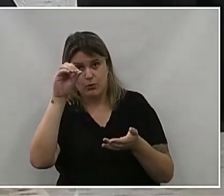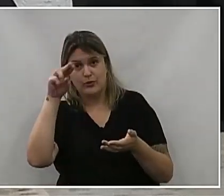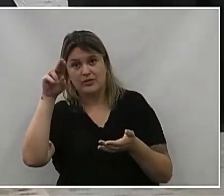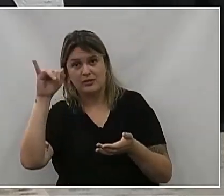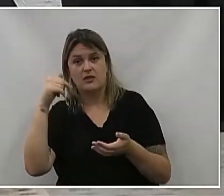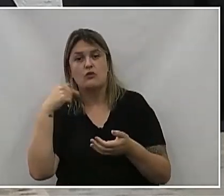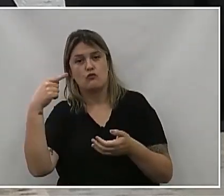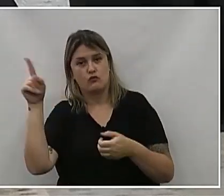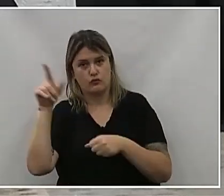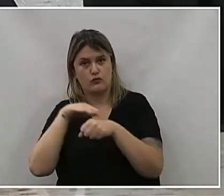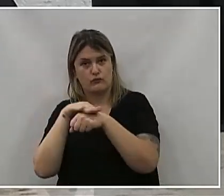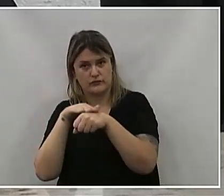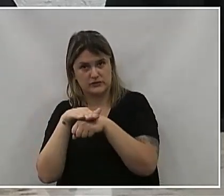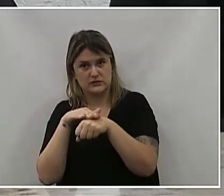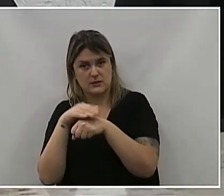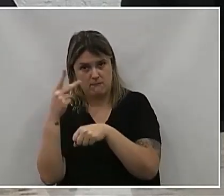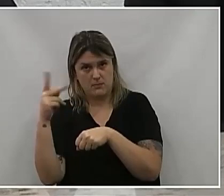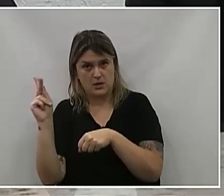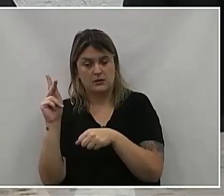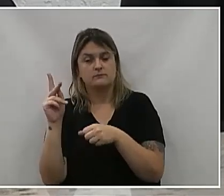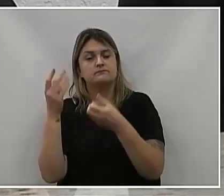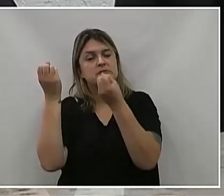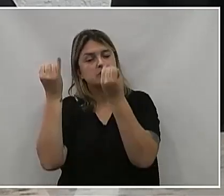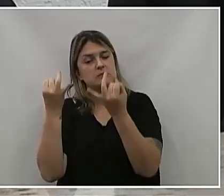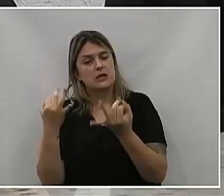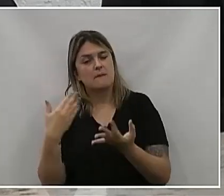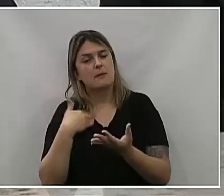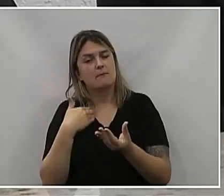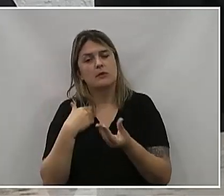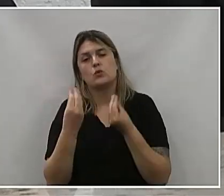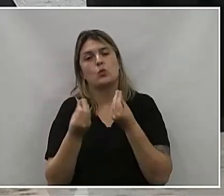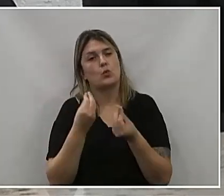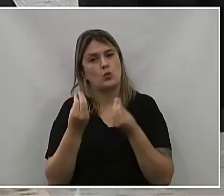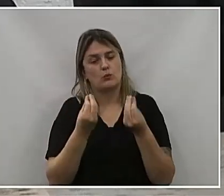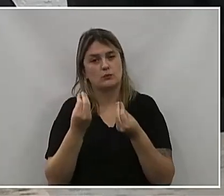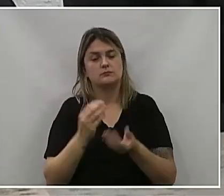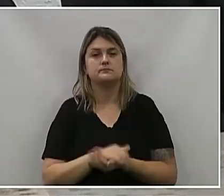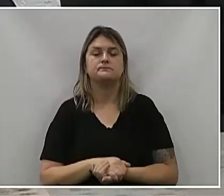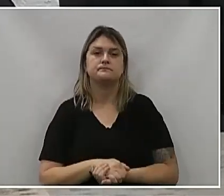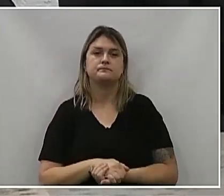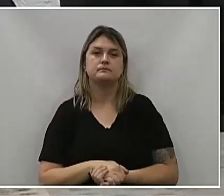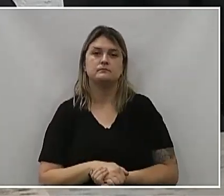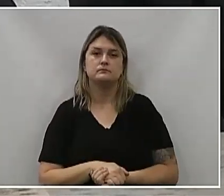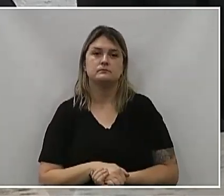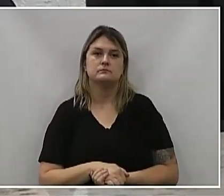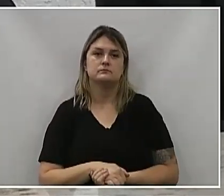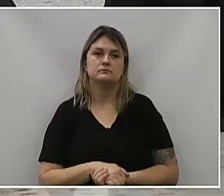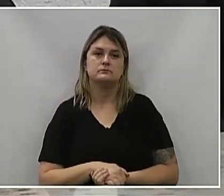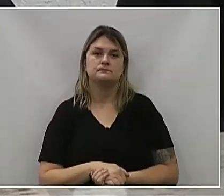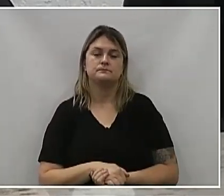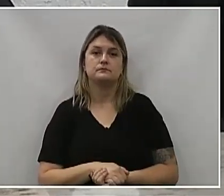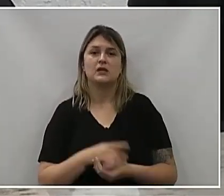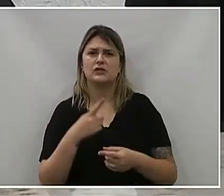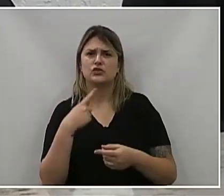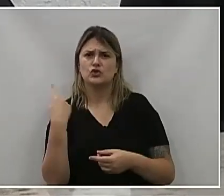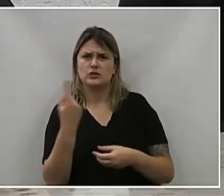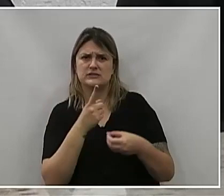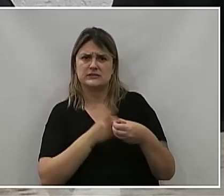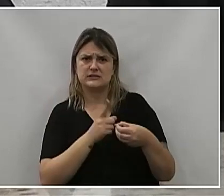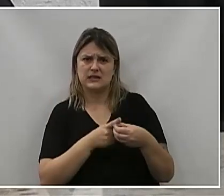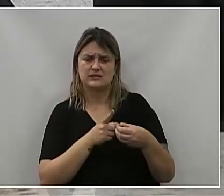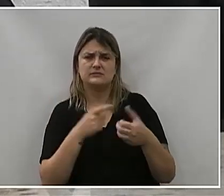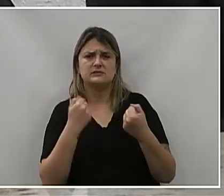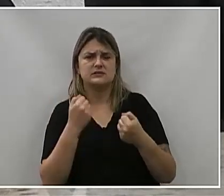conversando com o seu gabinete para que eles pudessem me esclarecer essas informações perante o Estado, porque o município a gente tem